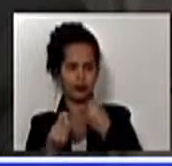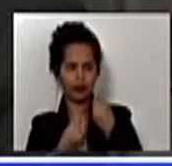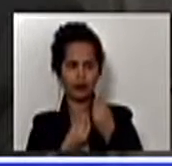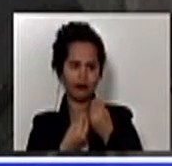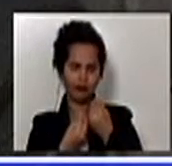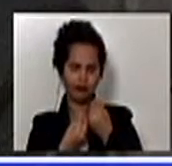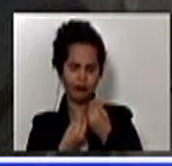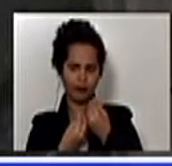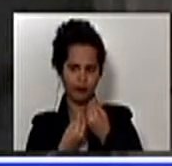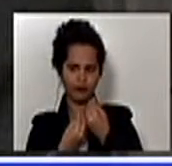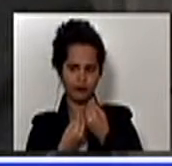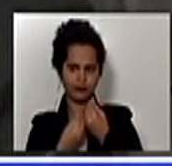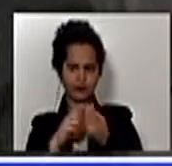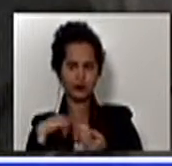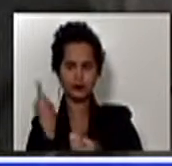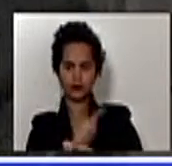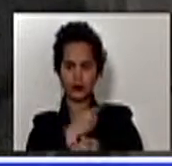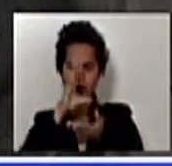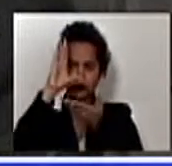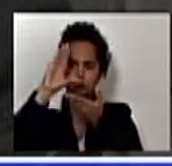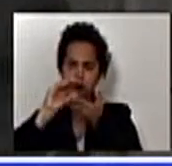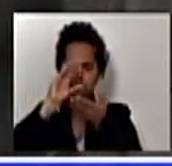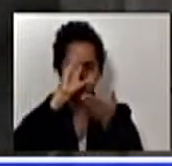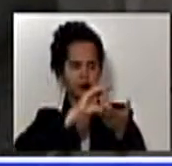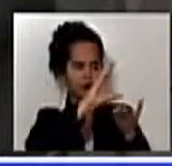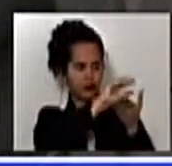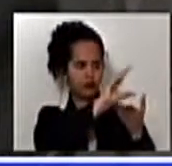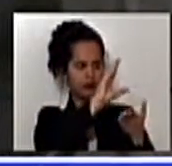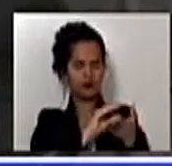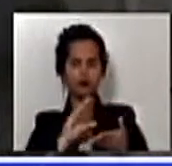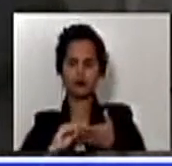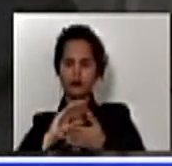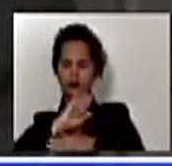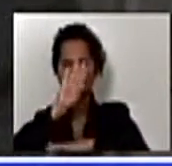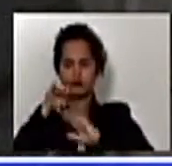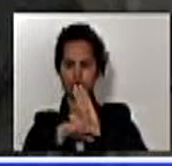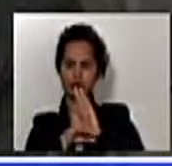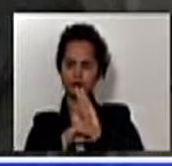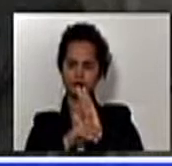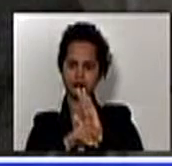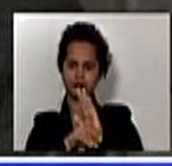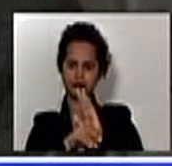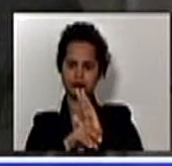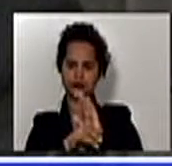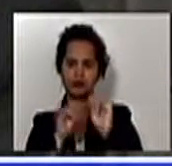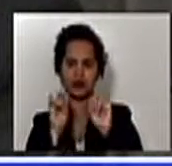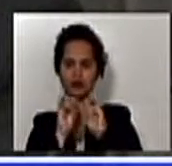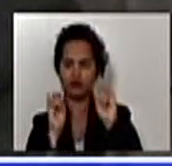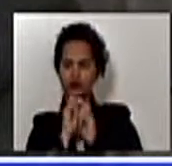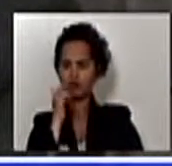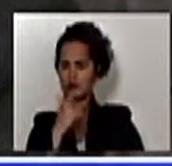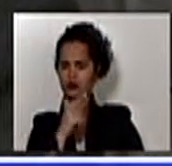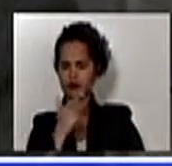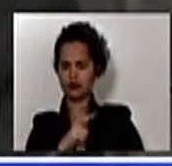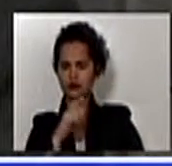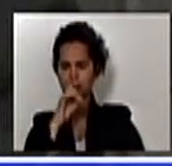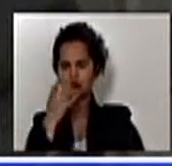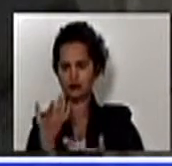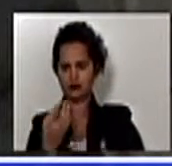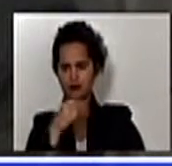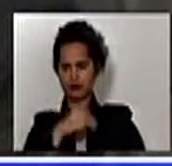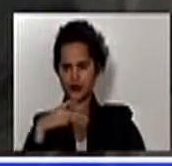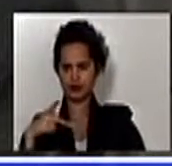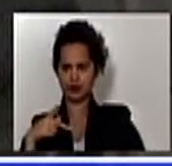Né? Nós estamos reduzindo tudo. Como falei, não existe supérfluo na instituição. Nós